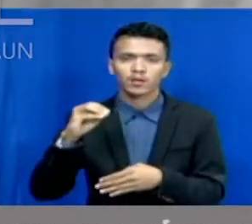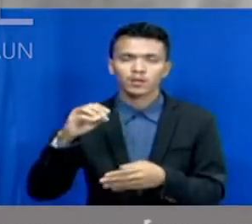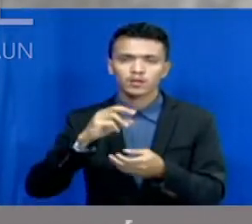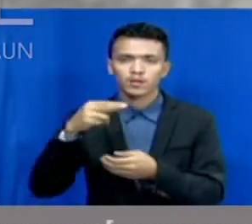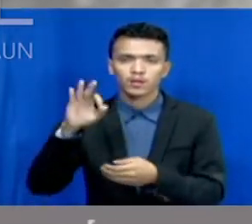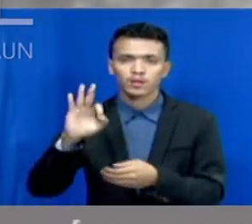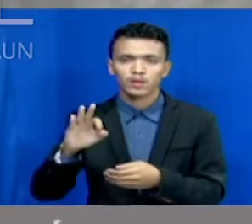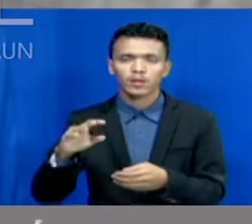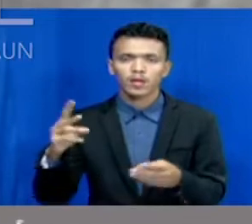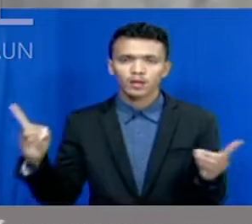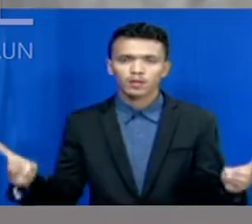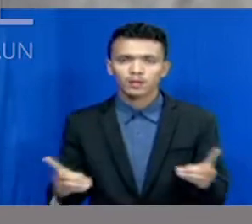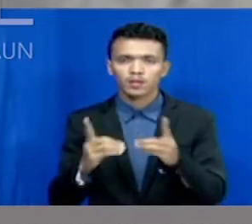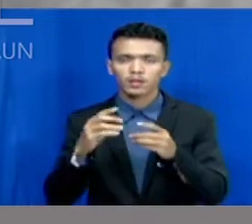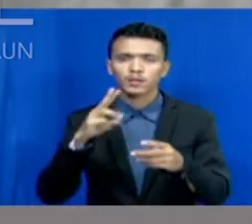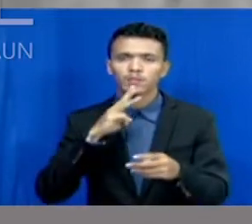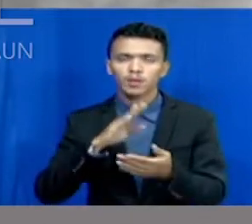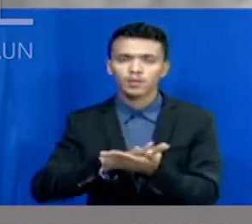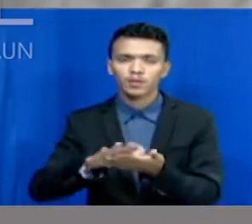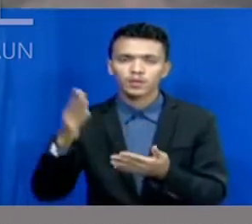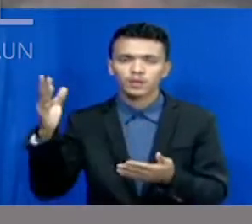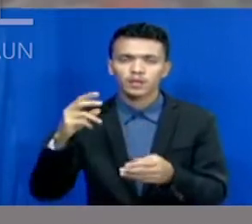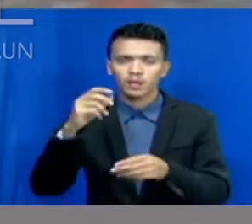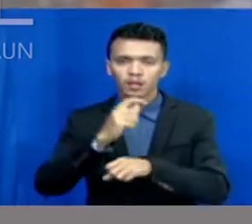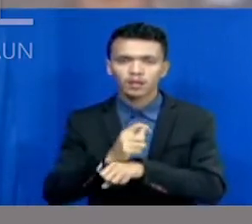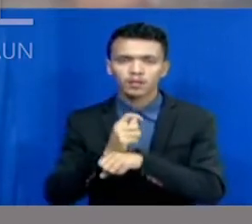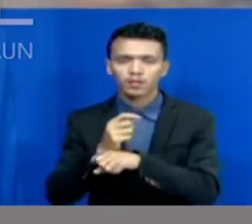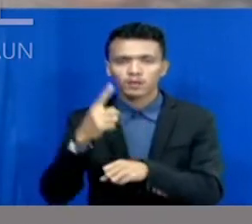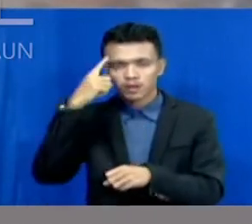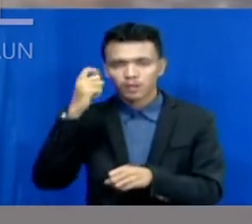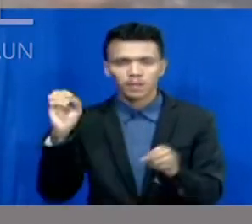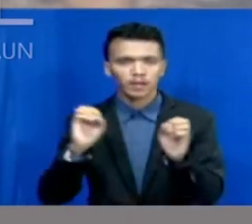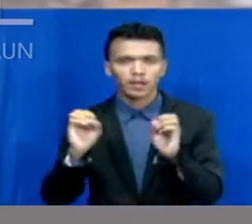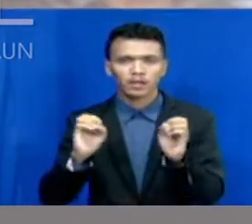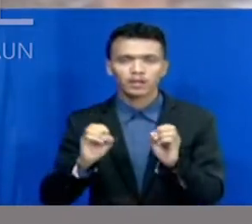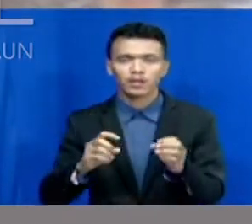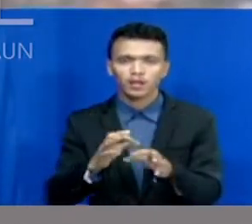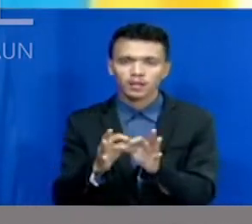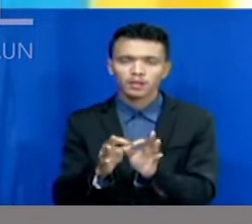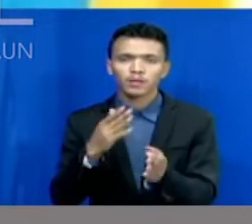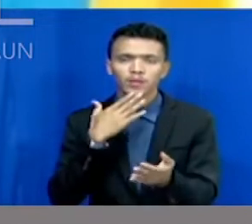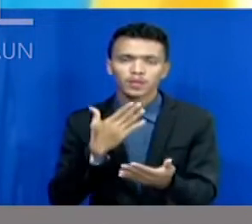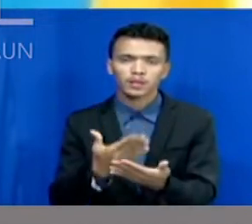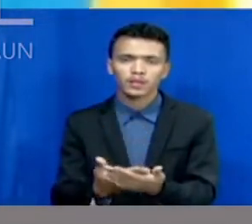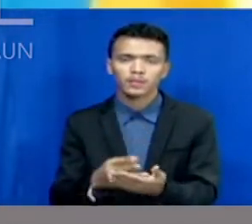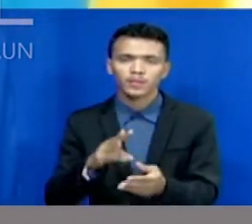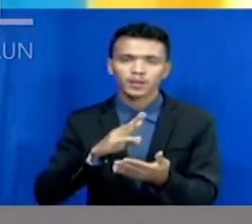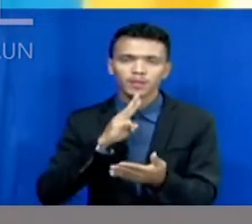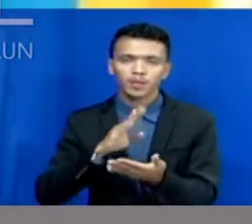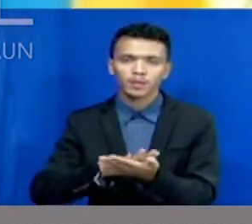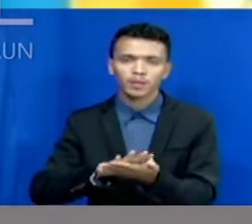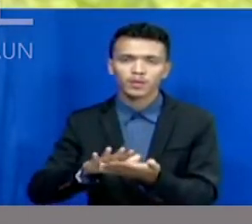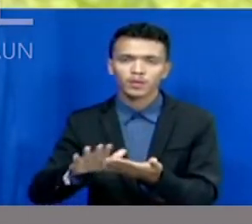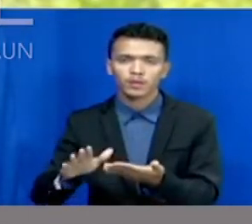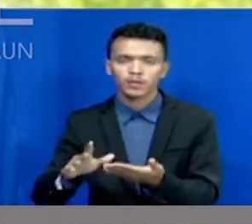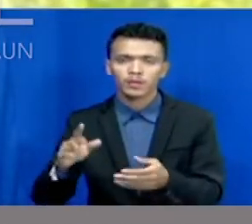né, acontece problema bemos e Atauru. Tambala e mecanismos estão nebediak. Bemos,